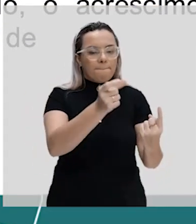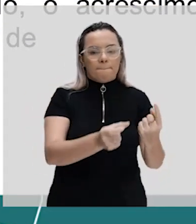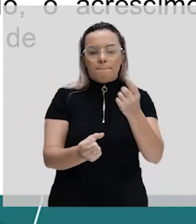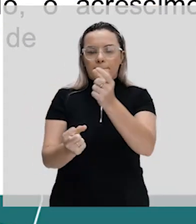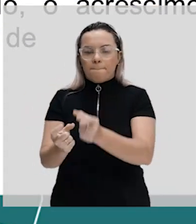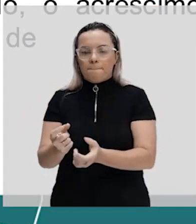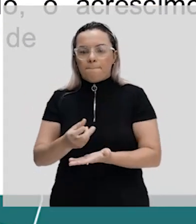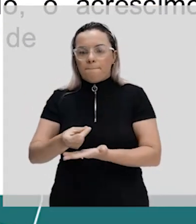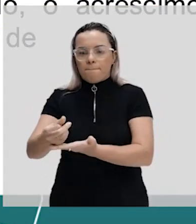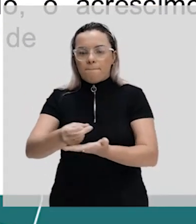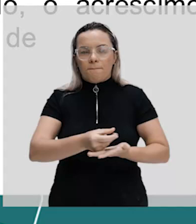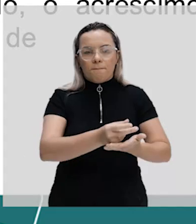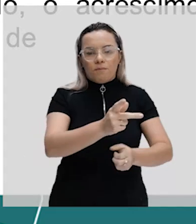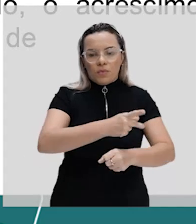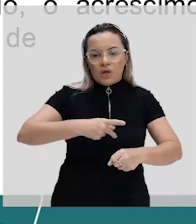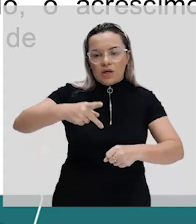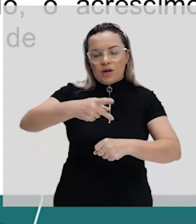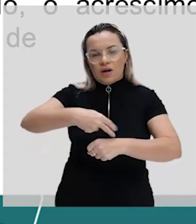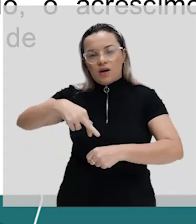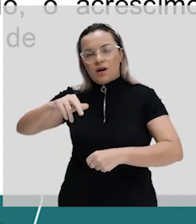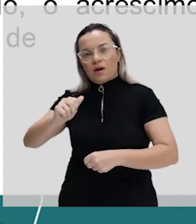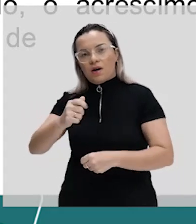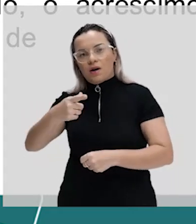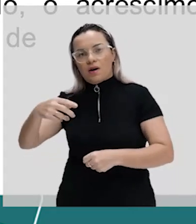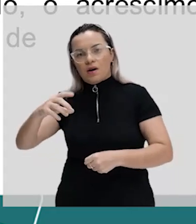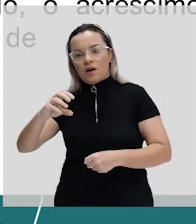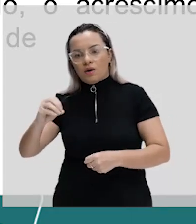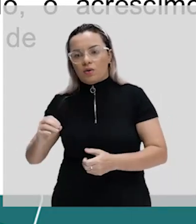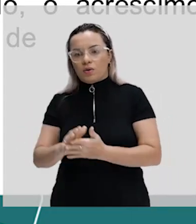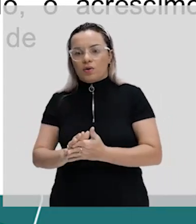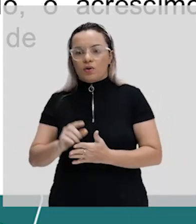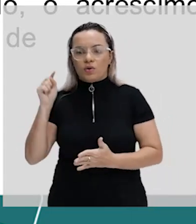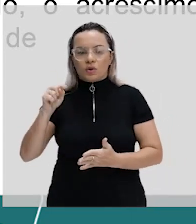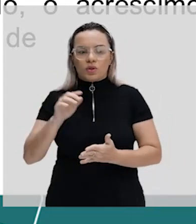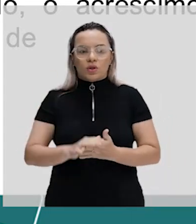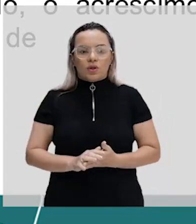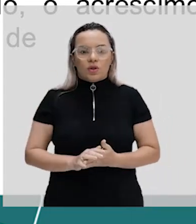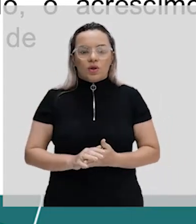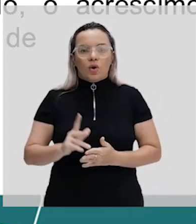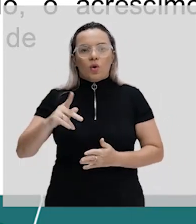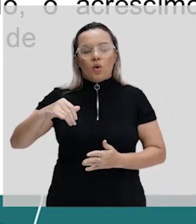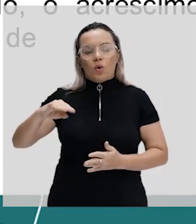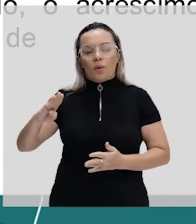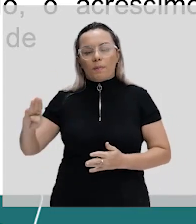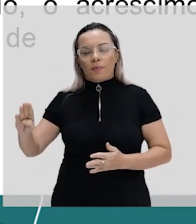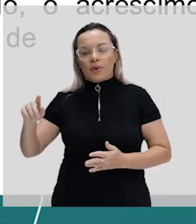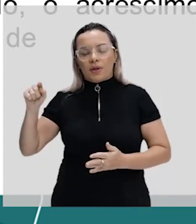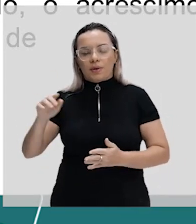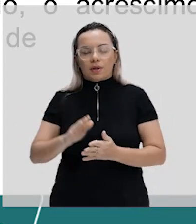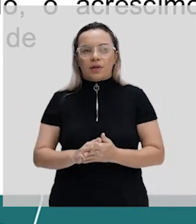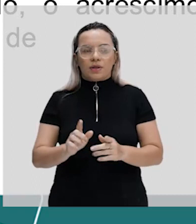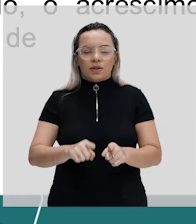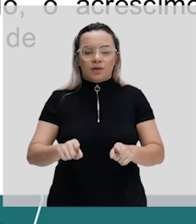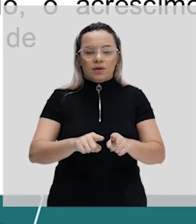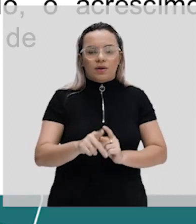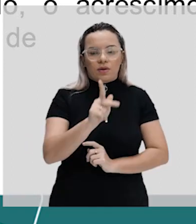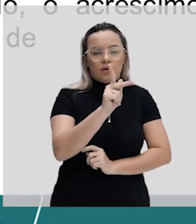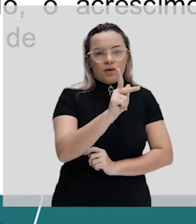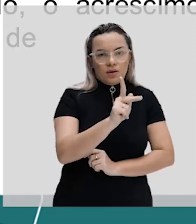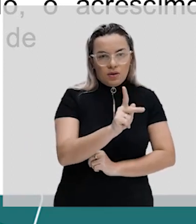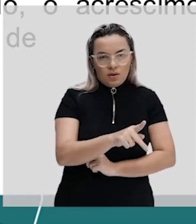de um país a razão entre seu produto interno bruto, o PIB, e sua